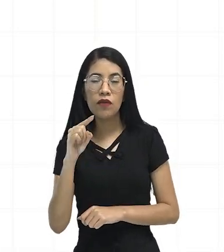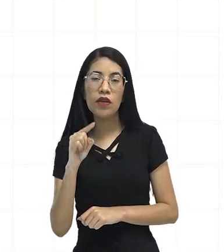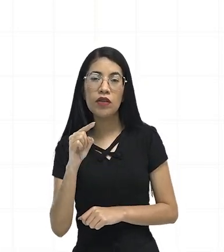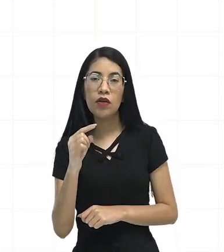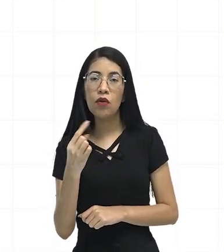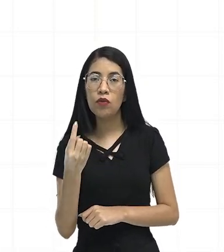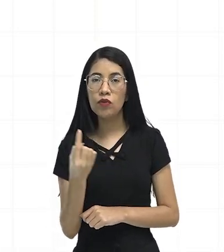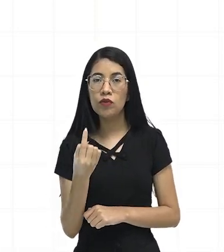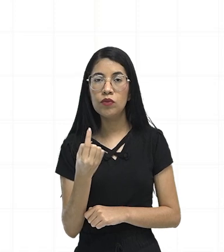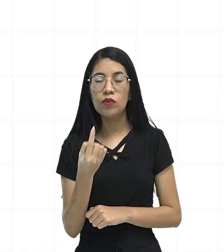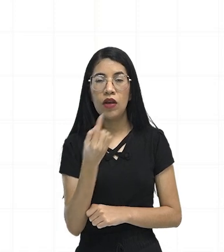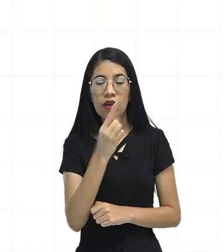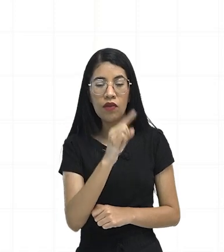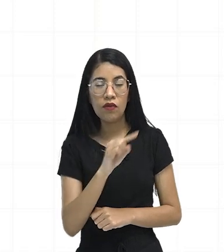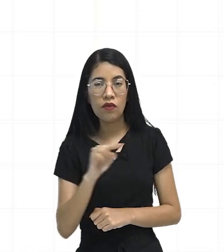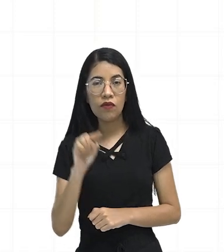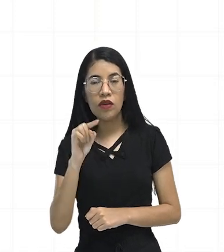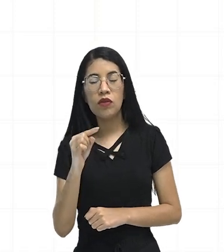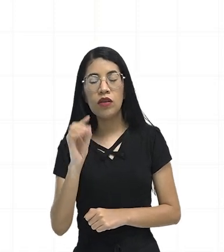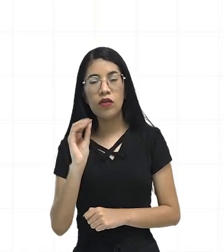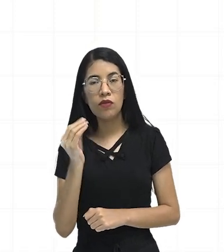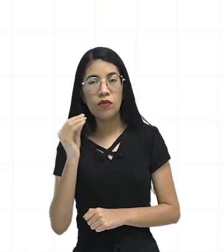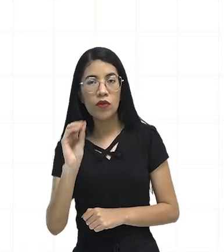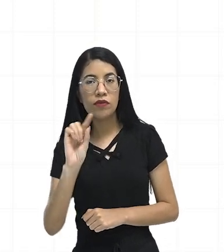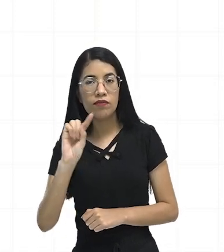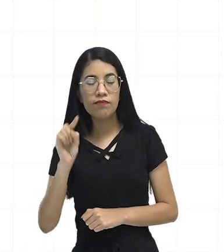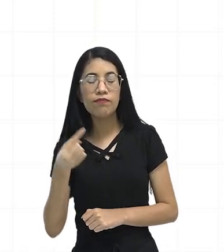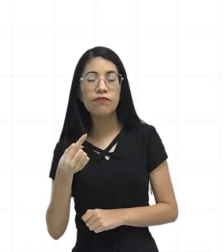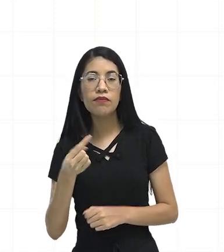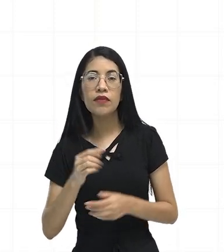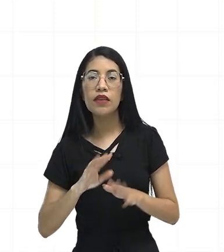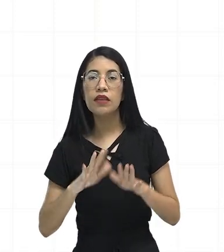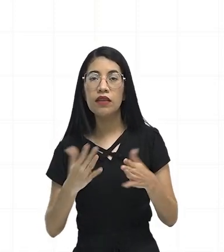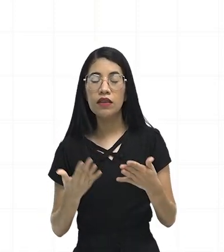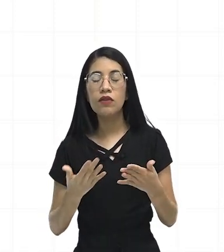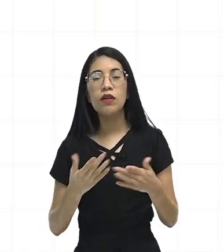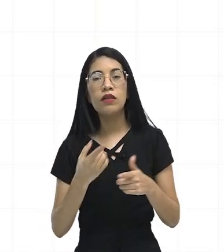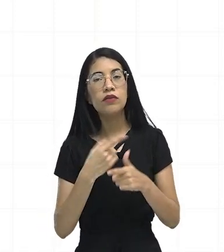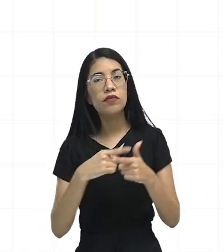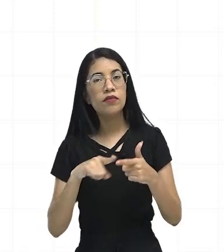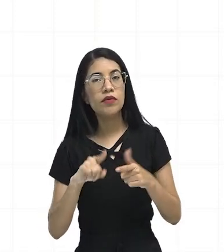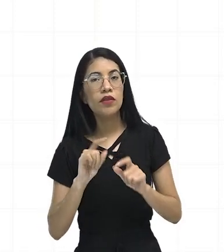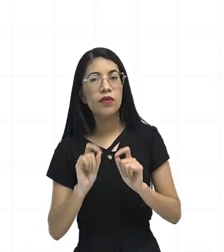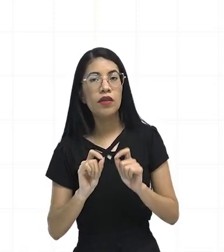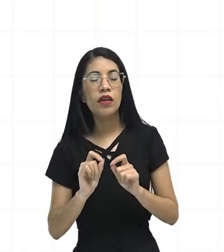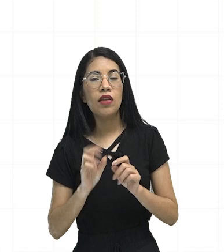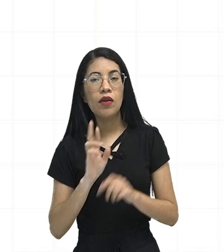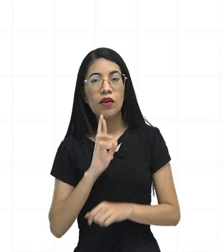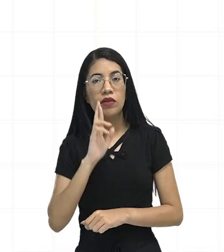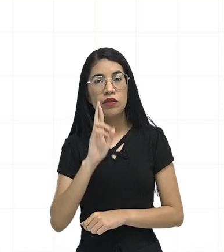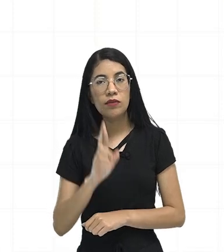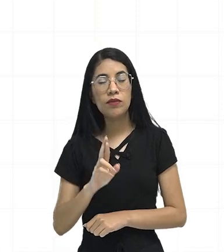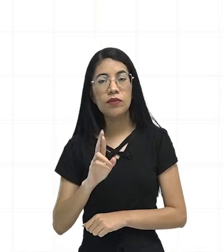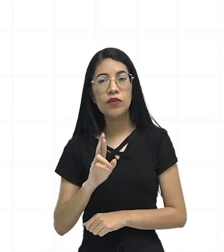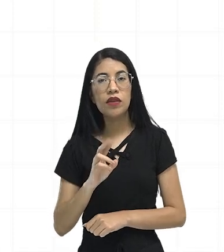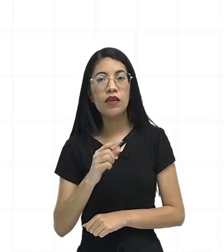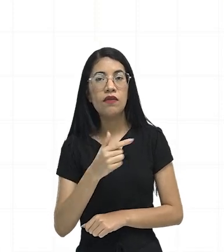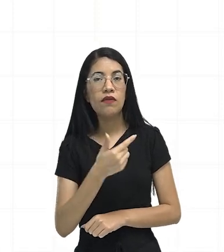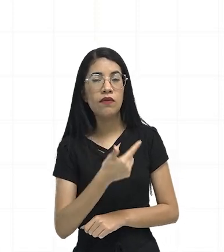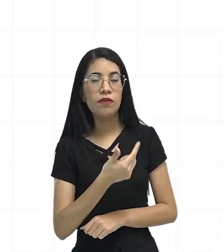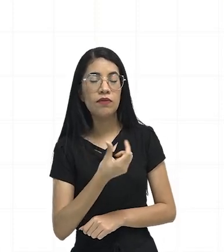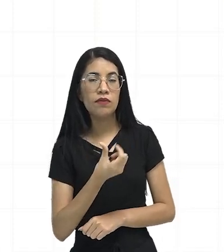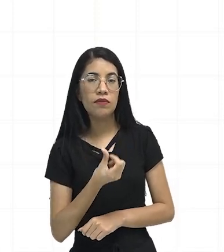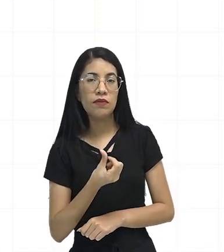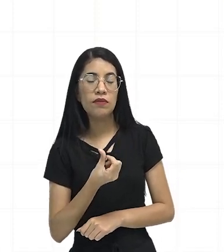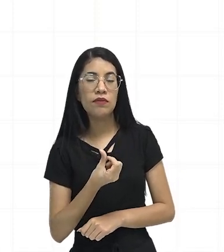apenas uma casa decimal para a esquerda, né? Então, na verdade, a divisão aqui, ó, vai resultar em